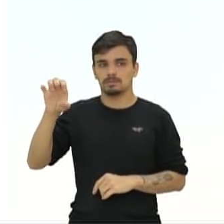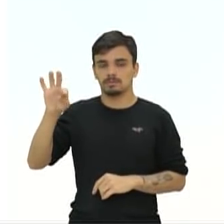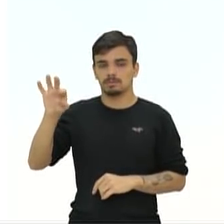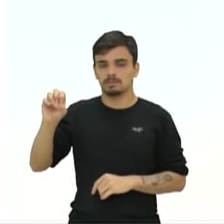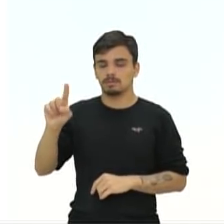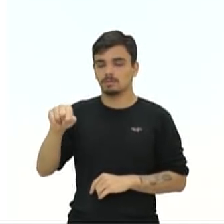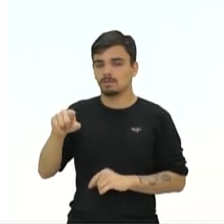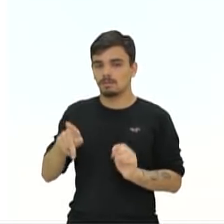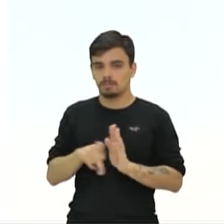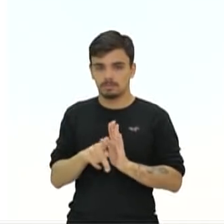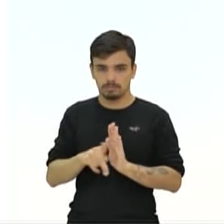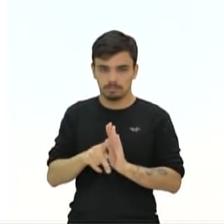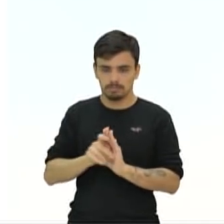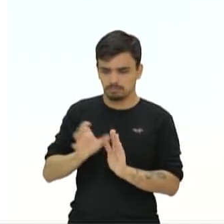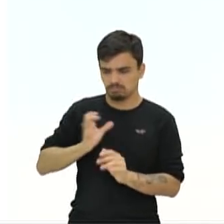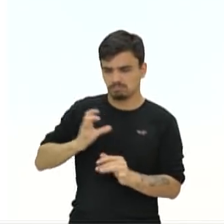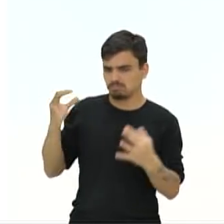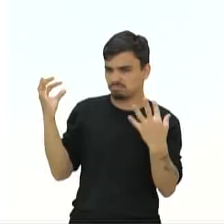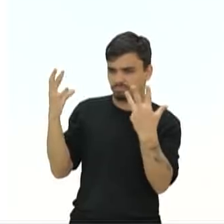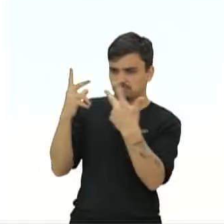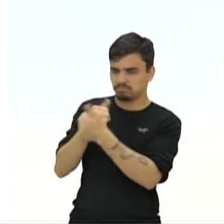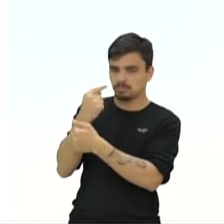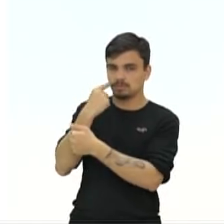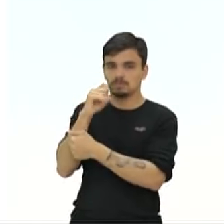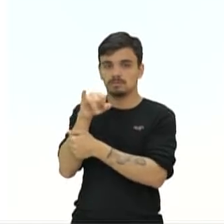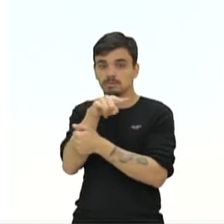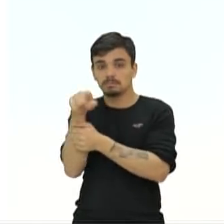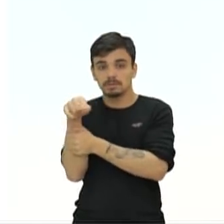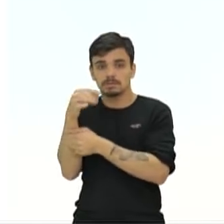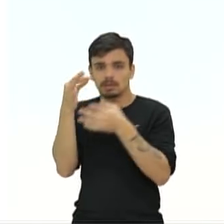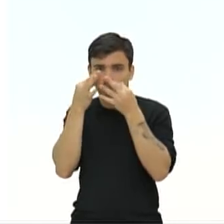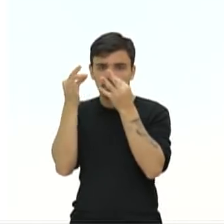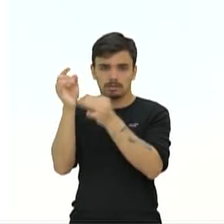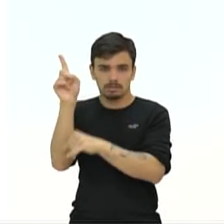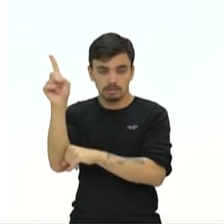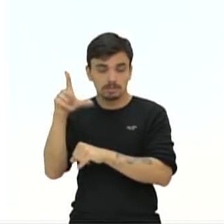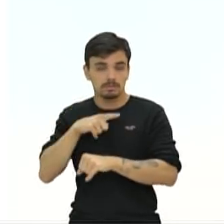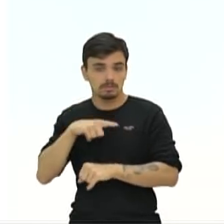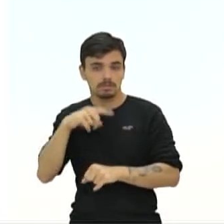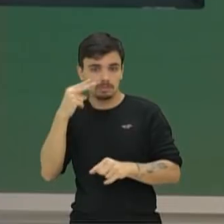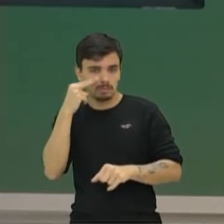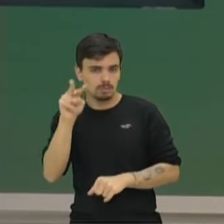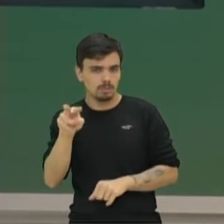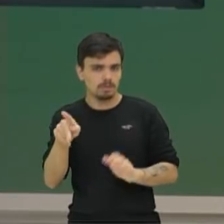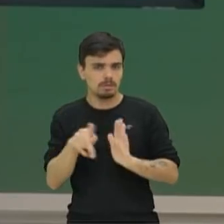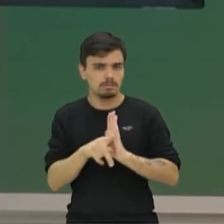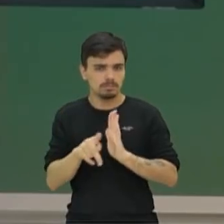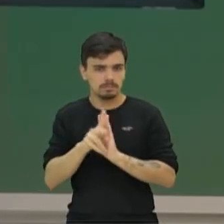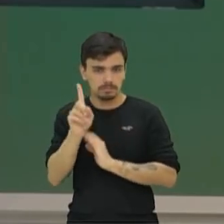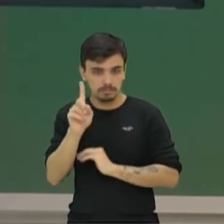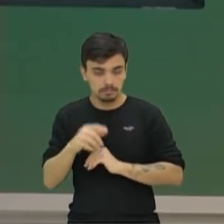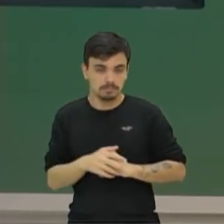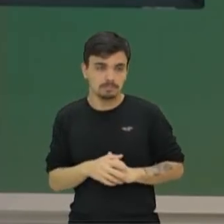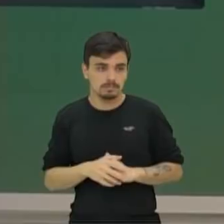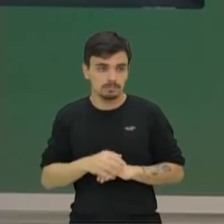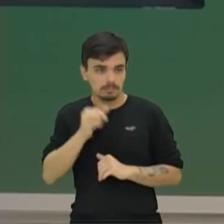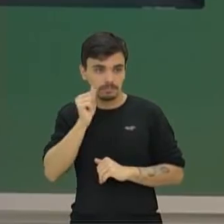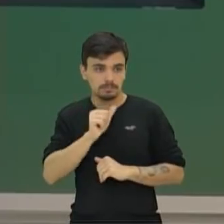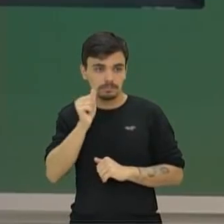é uma riqueza espetacular. Se vocês prestarem atenção, o olhar